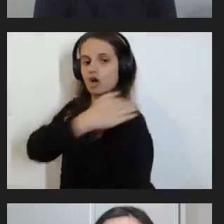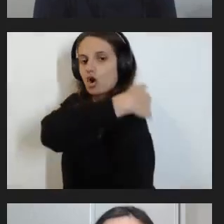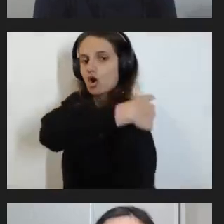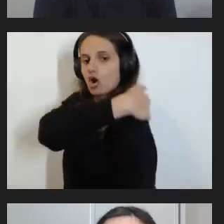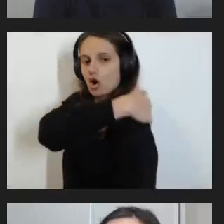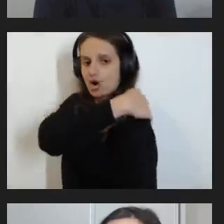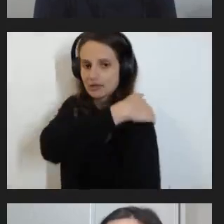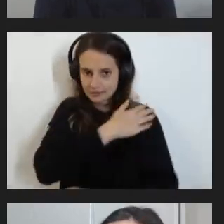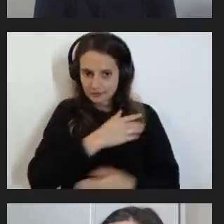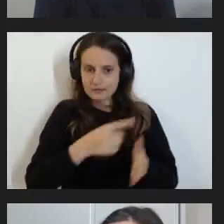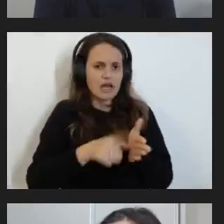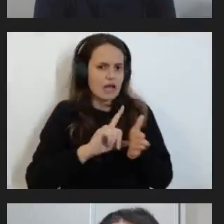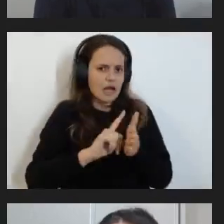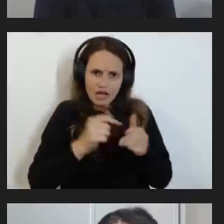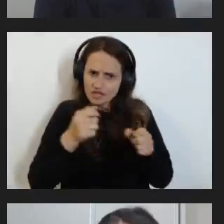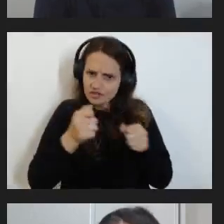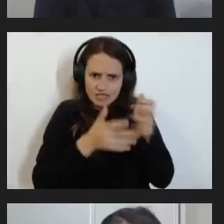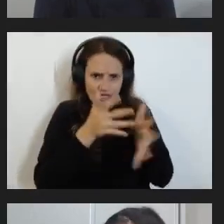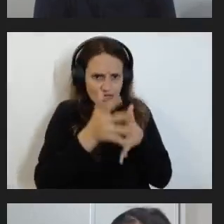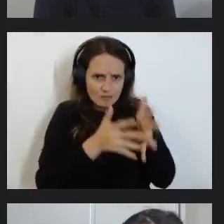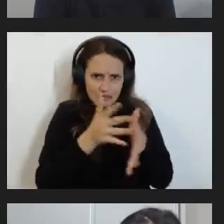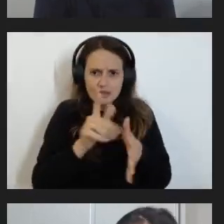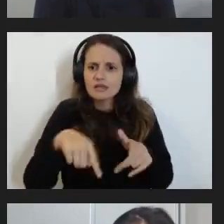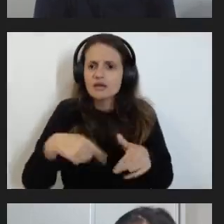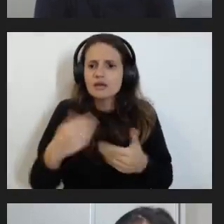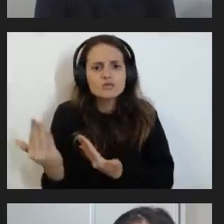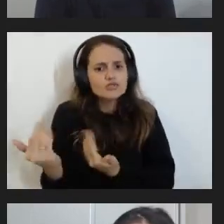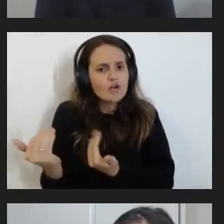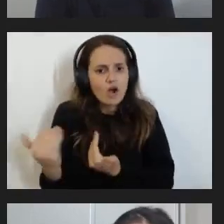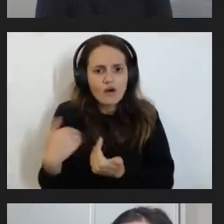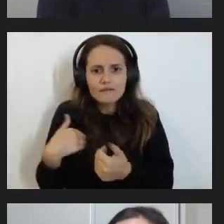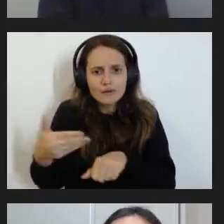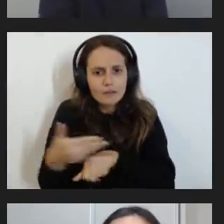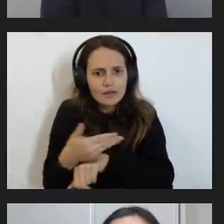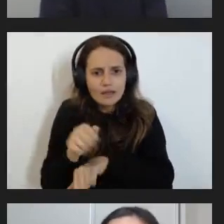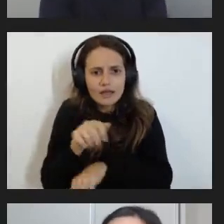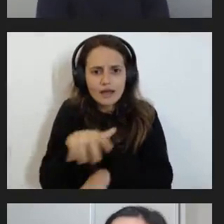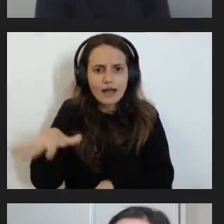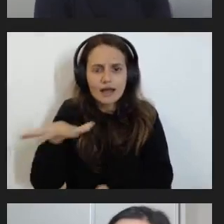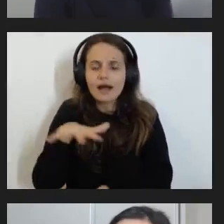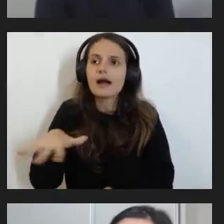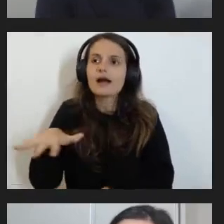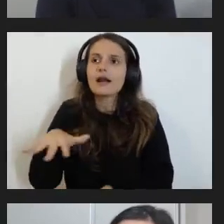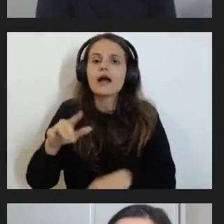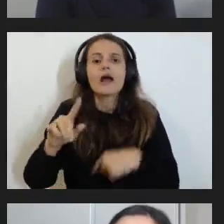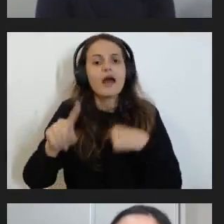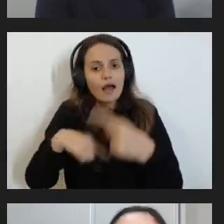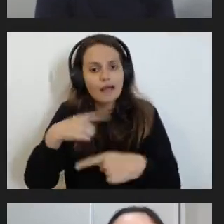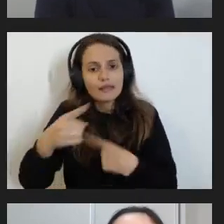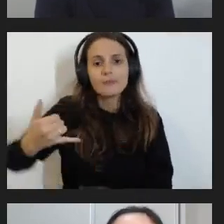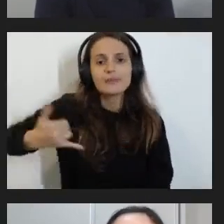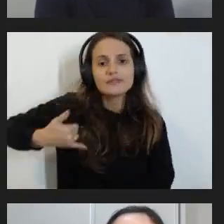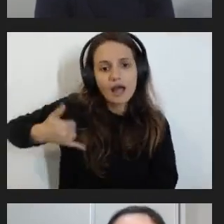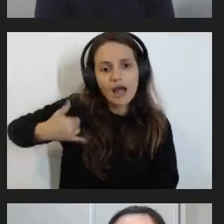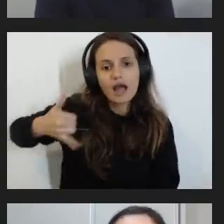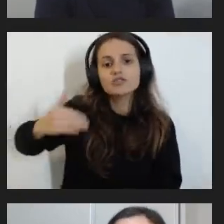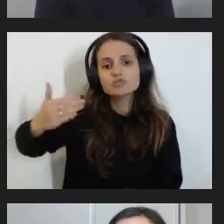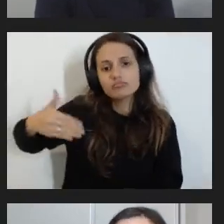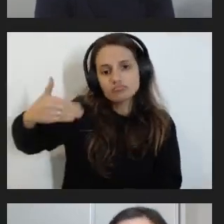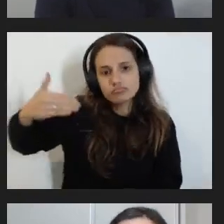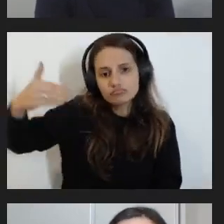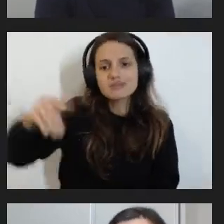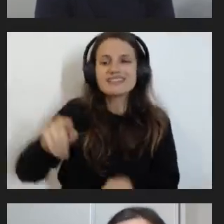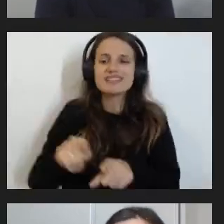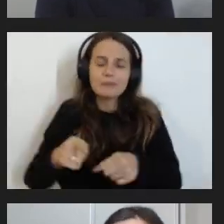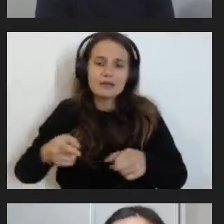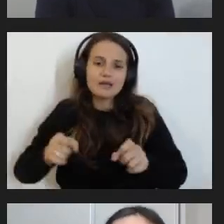Então, depois eu era bem jovenzinha quando eu entrei na área, né? Então, depois a idade foi batendo e o esforço